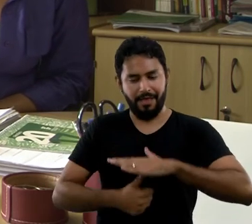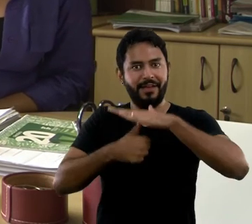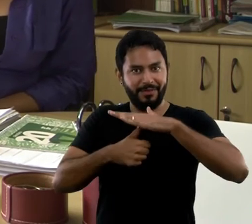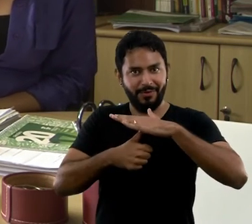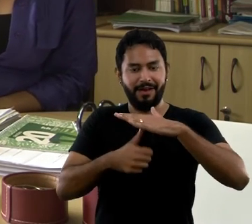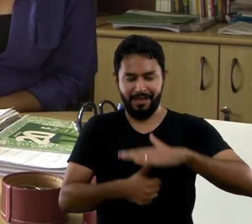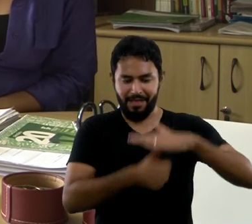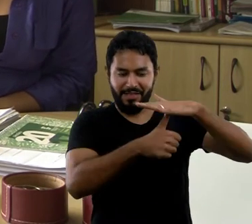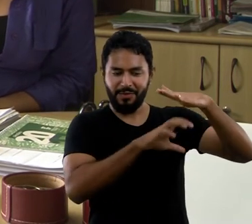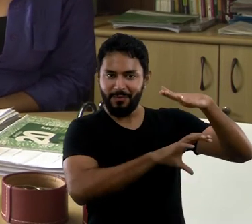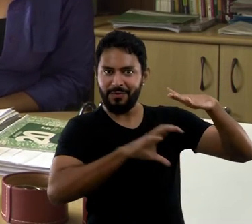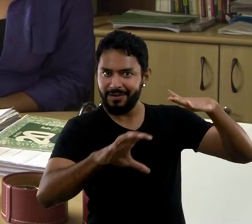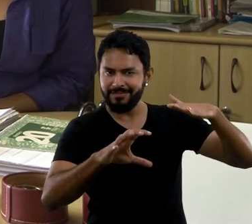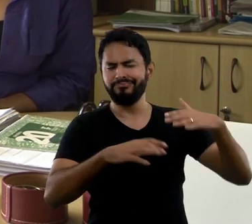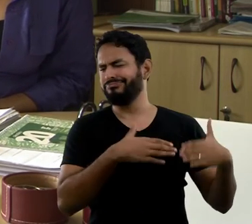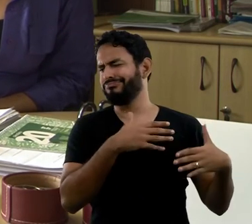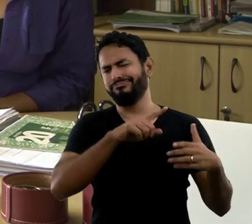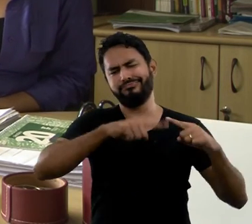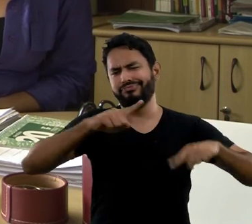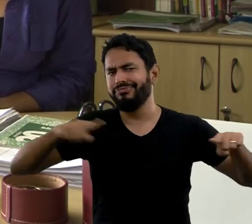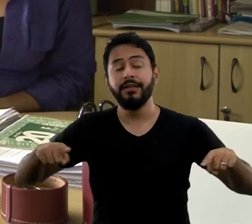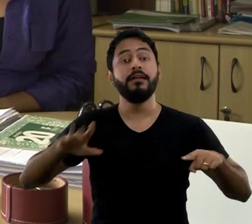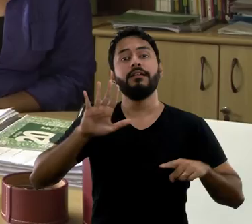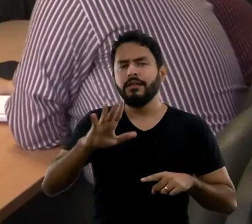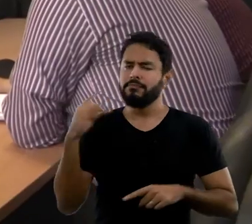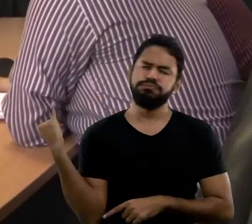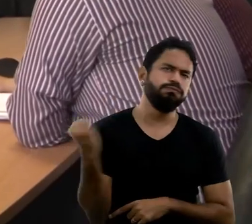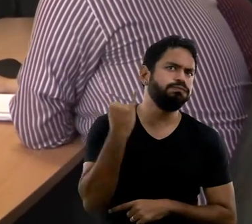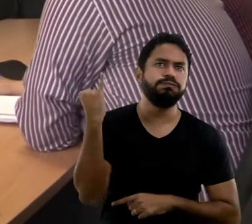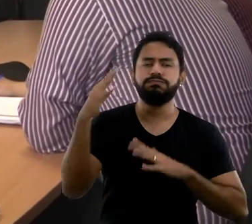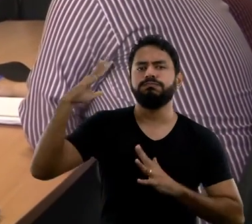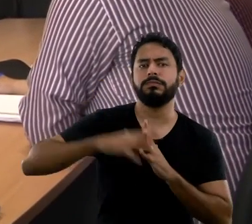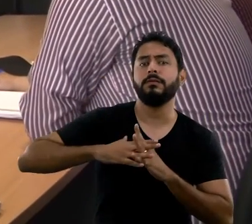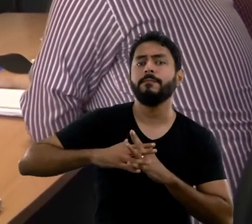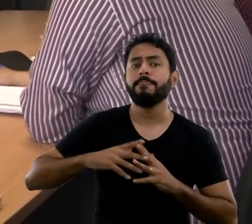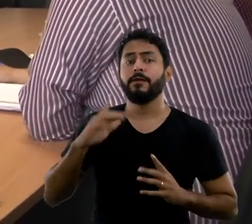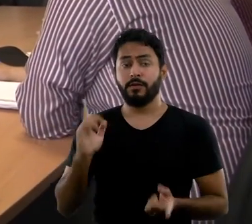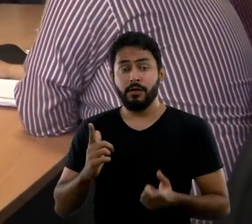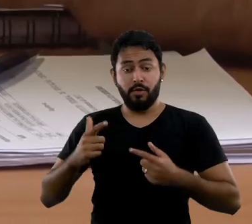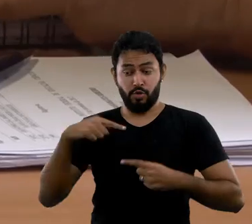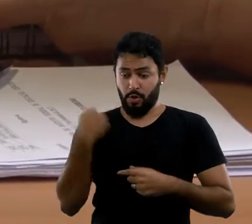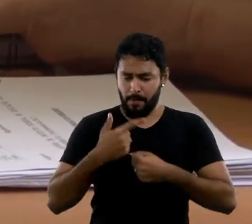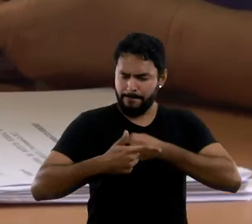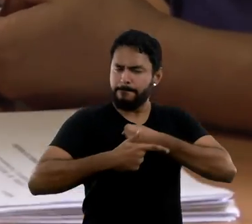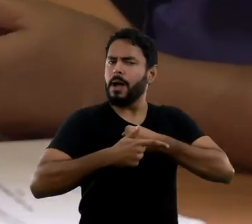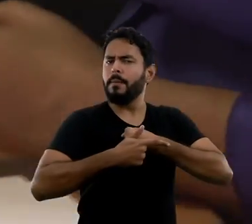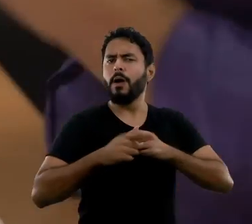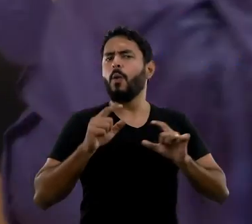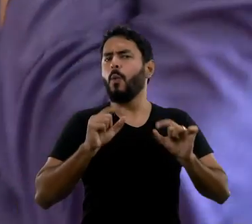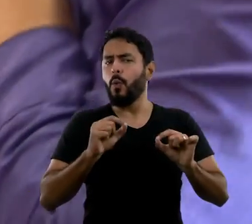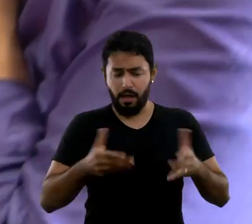pró-reitora e por aí vai. E isso é extremamente importante para a gente. É uma tarefa da gente também, dessas